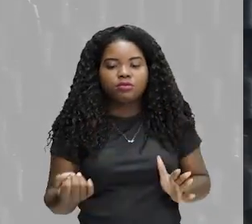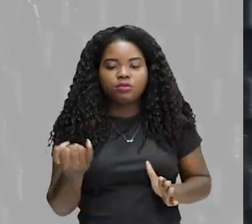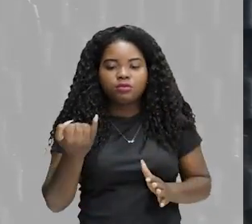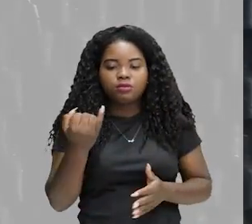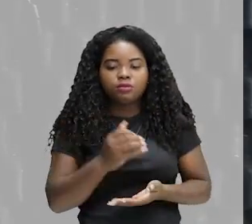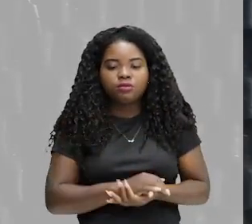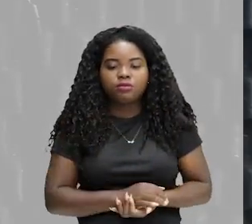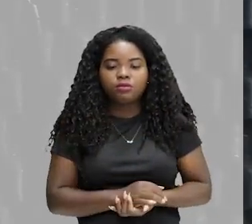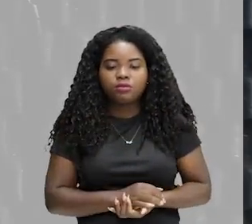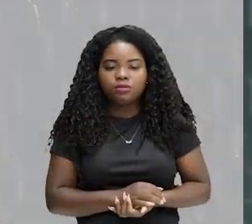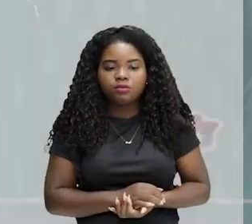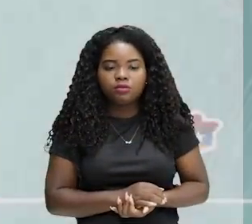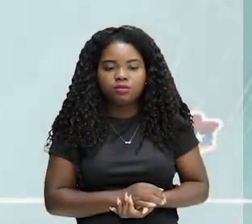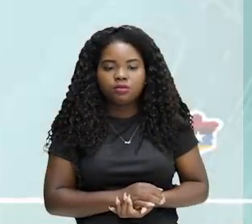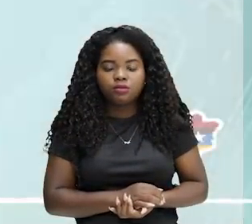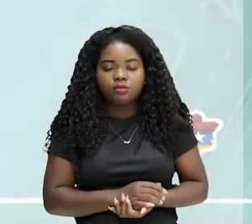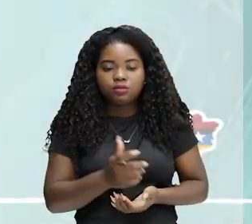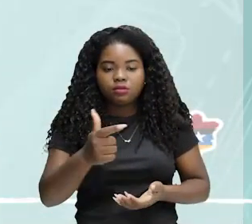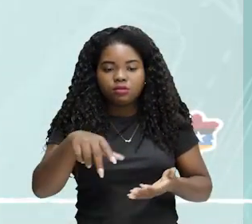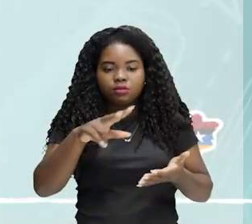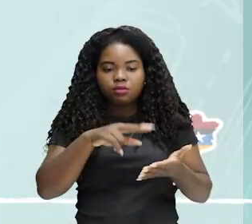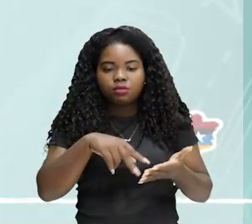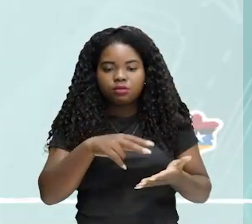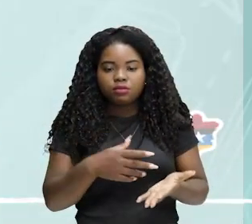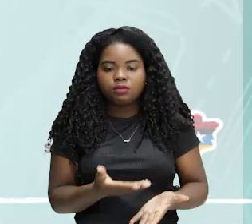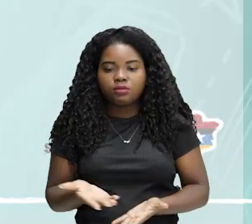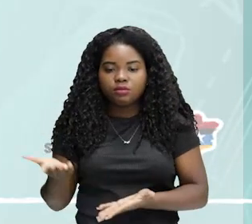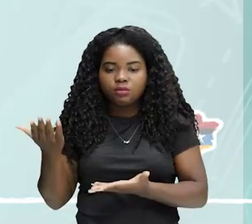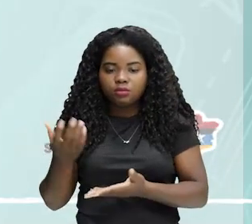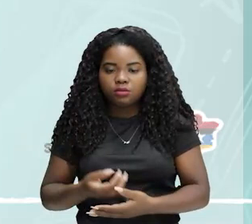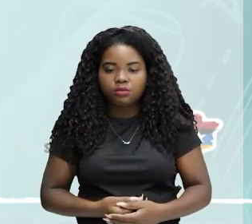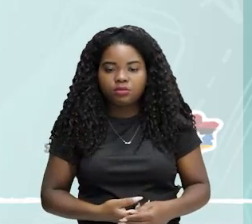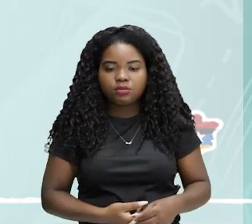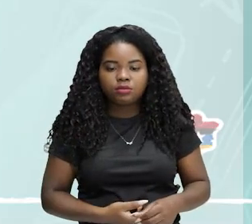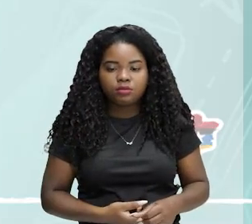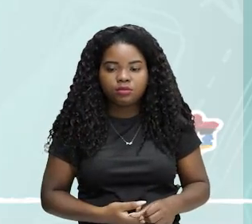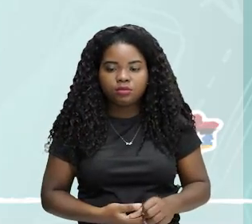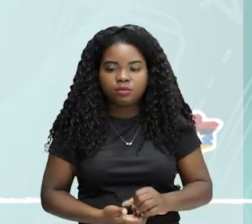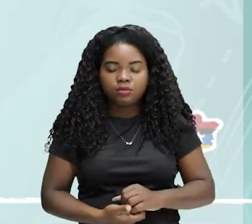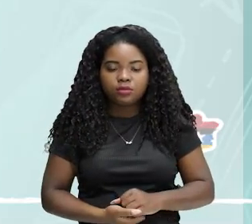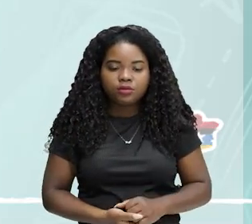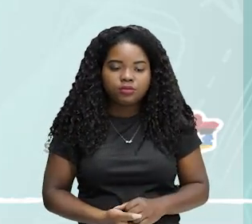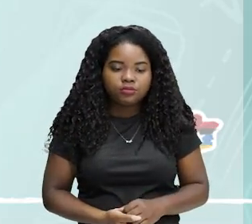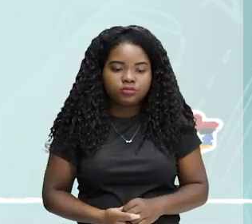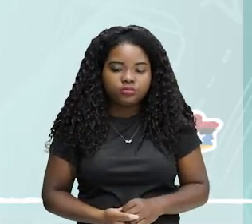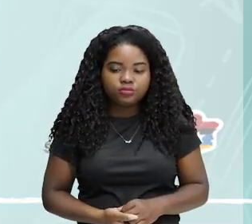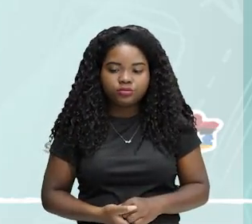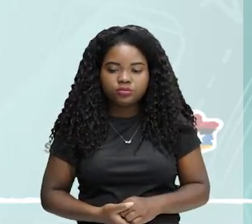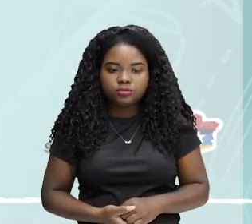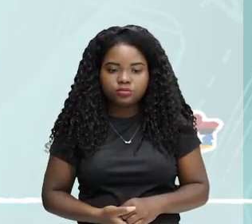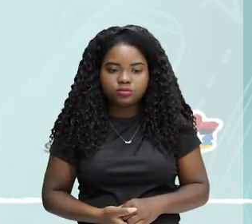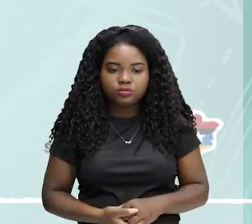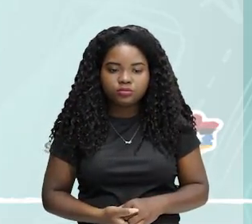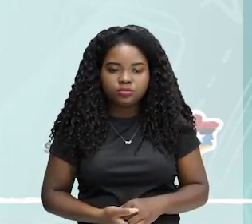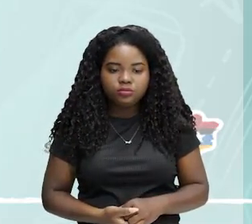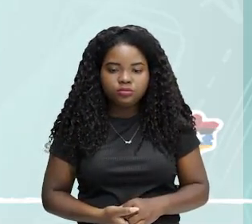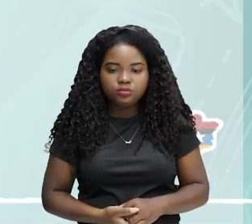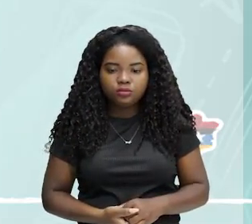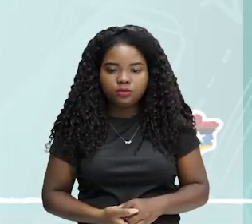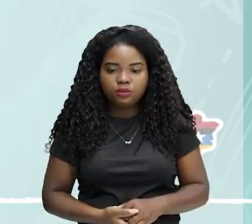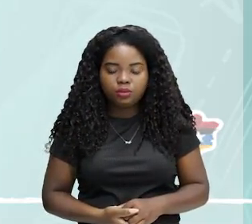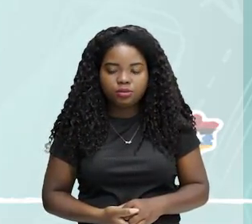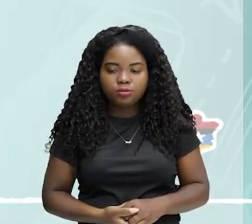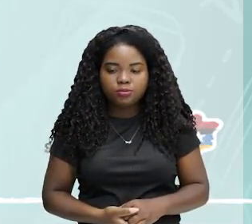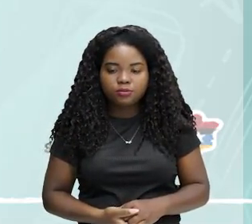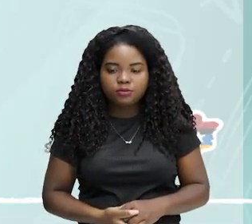chama atenção para isso, tá? Para o cálculo da concentração H, uma distribuidora mede